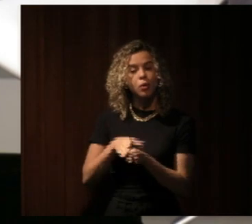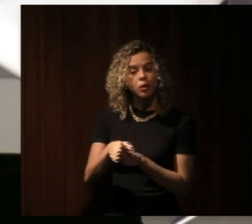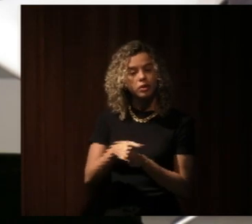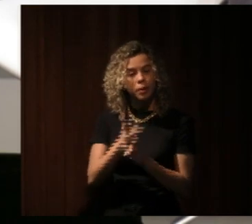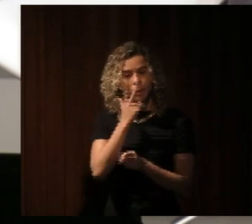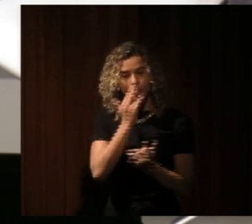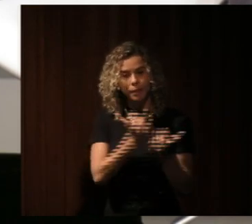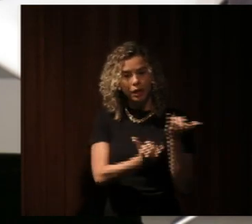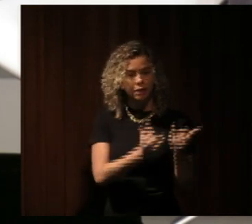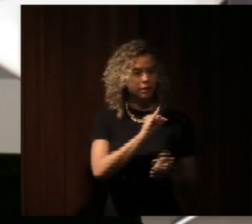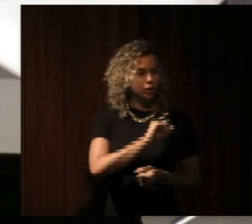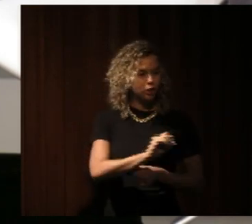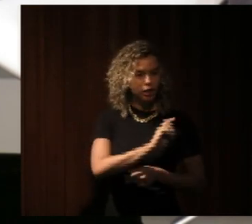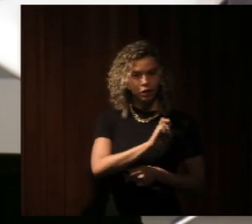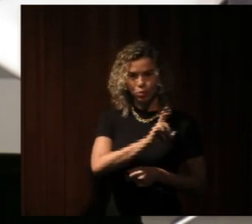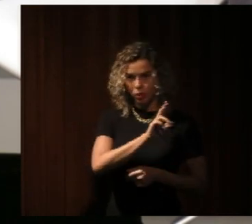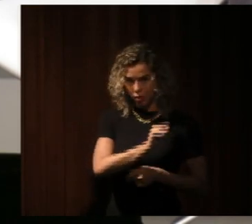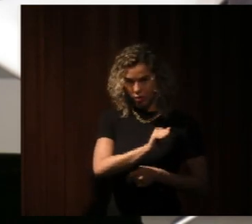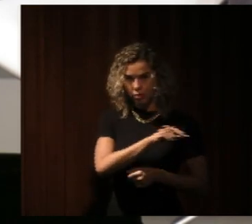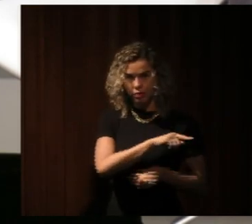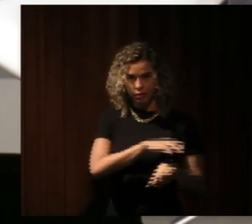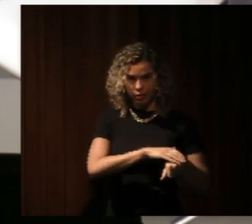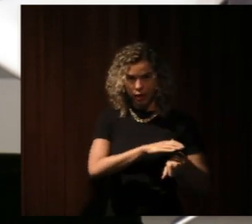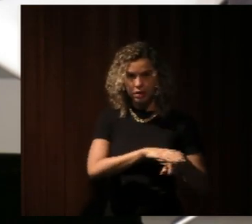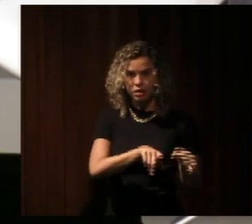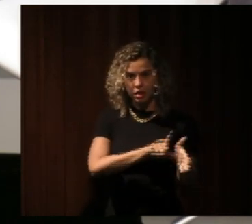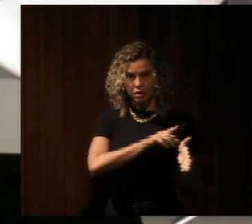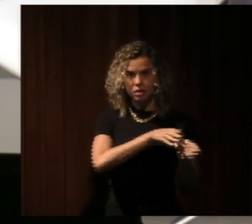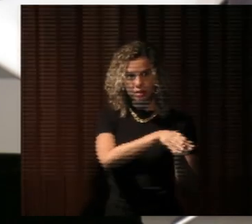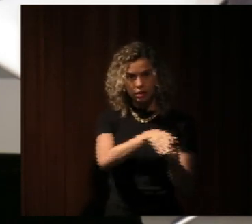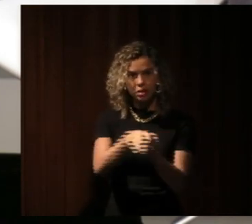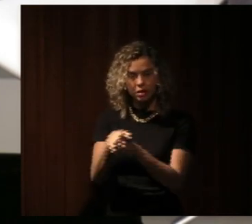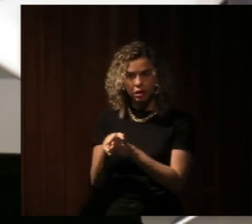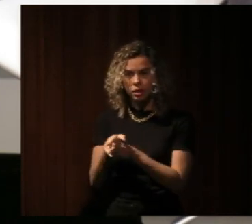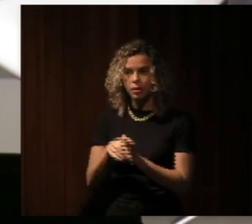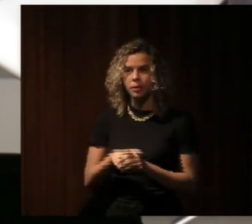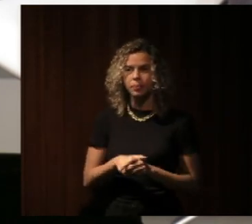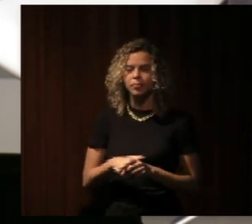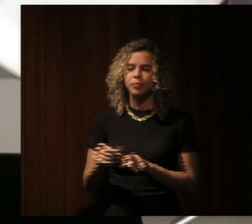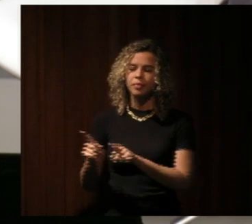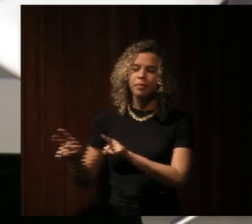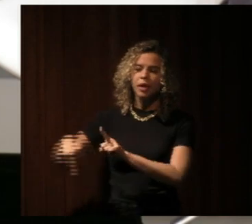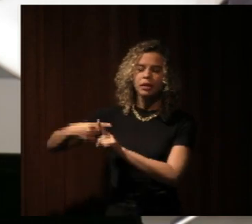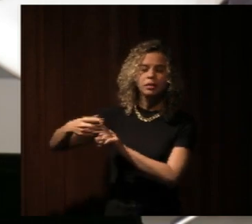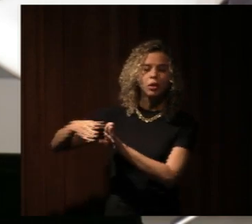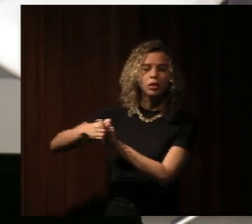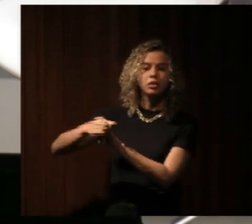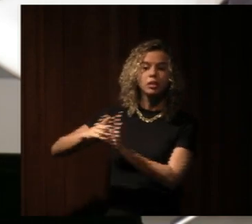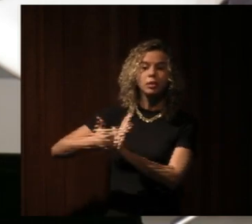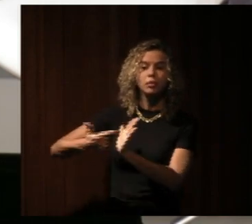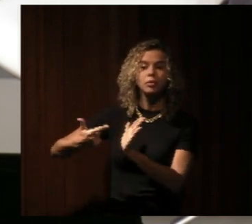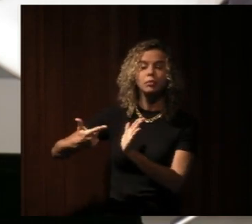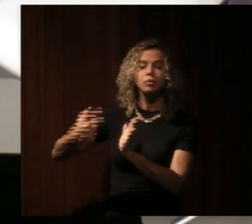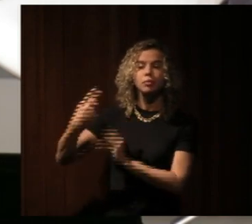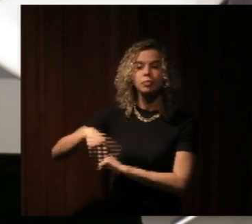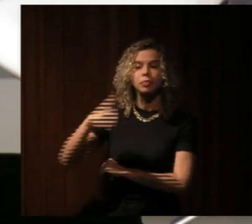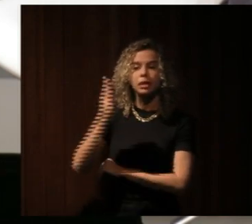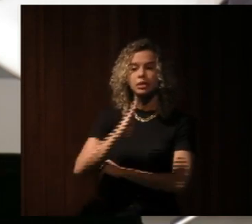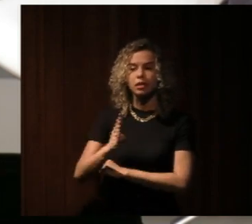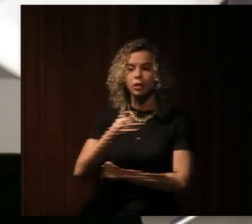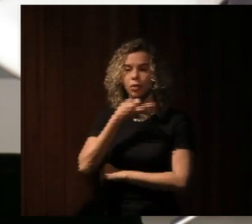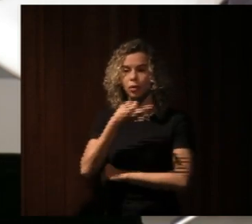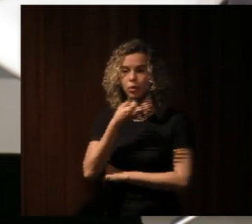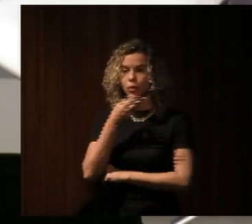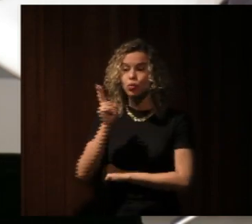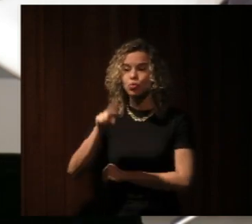muito parecida com o que a jeduca já vinha fazendo anteriormente mas trazia uma orientação de como a imprensa brasileira deveria se posicionar nesses casos que